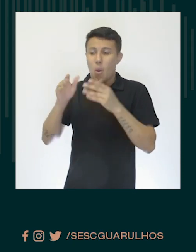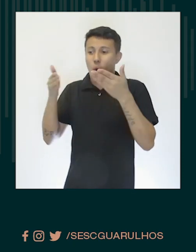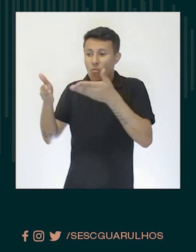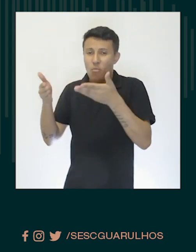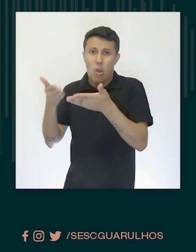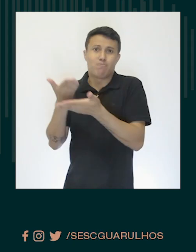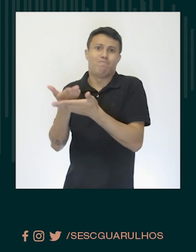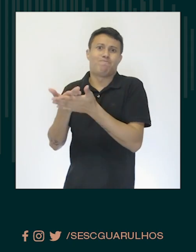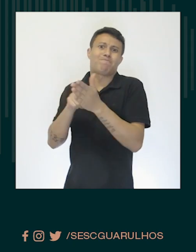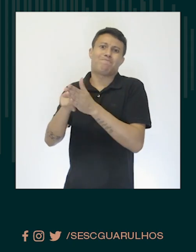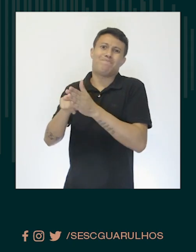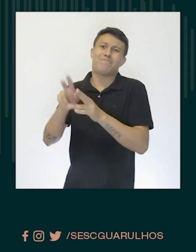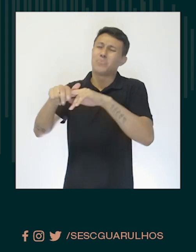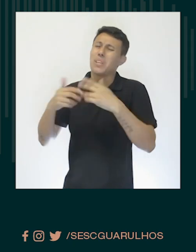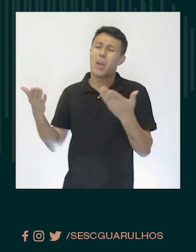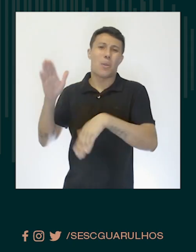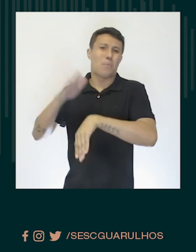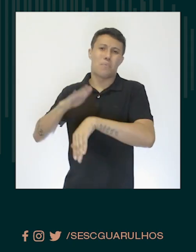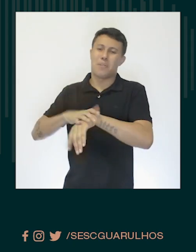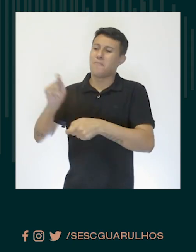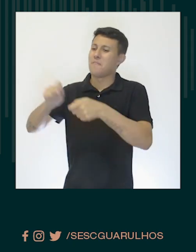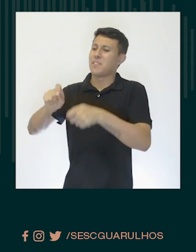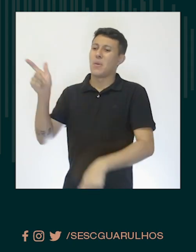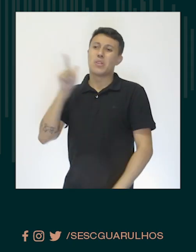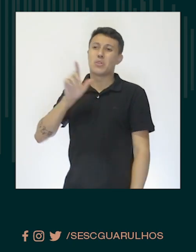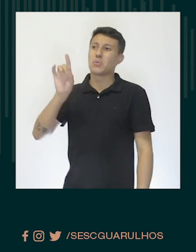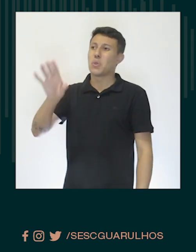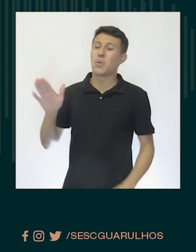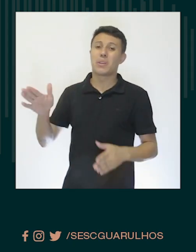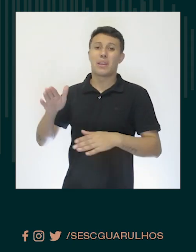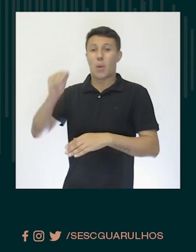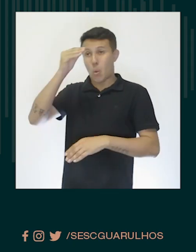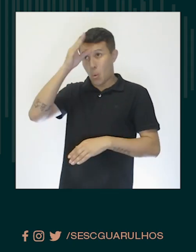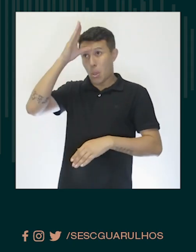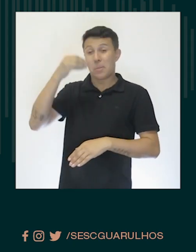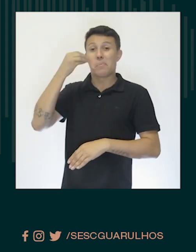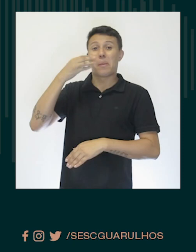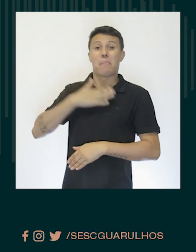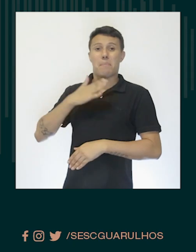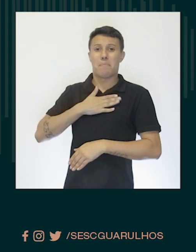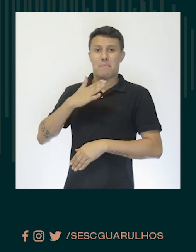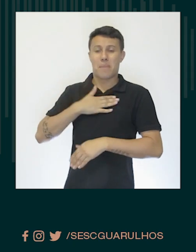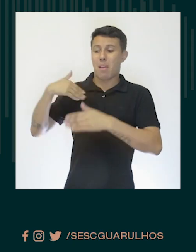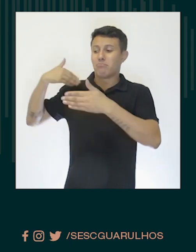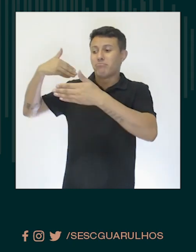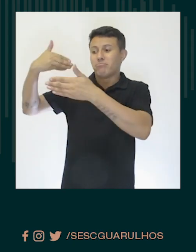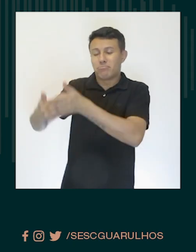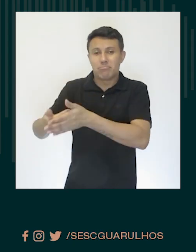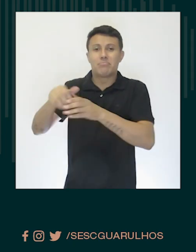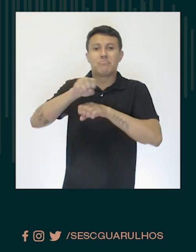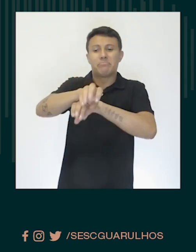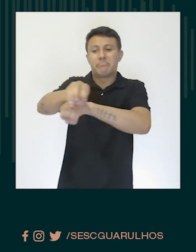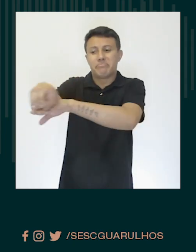e é o que eu posso fazer agora, tentar passar um pouco do que eu aprendi ao longo da vida. Como o Moa falou, que a gente aprende